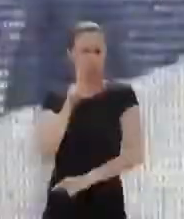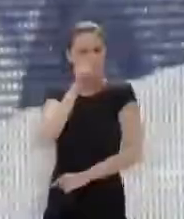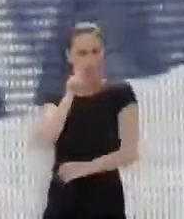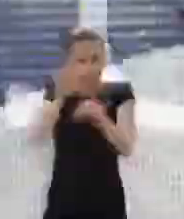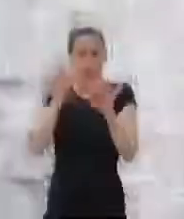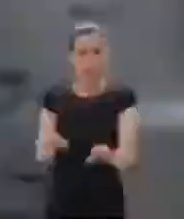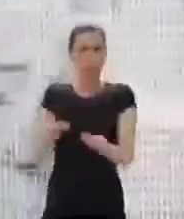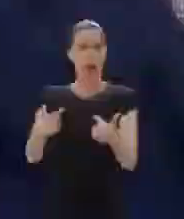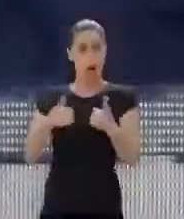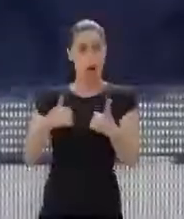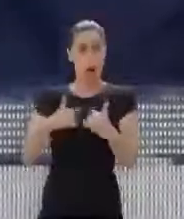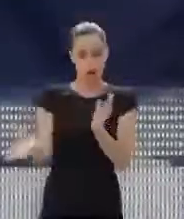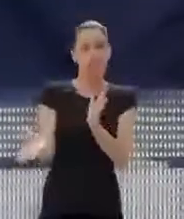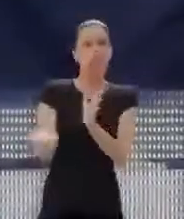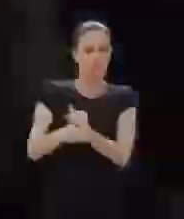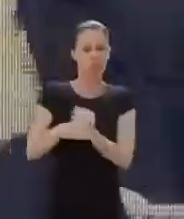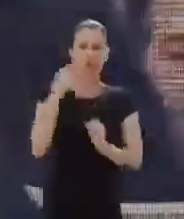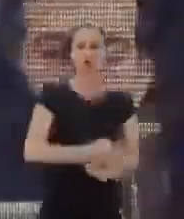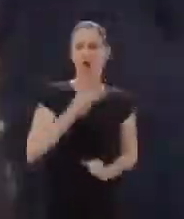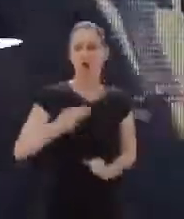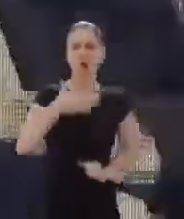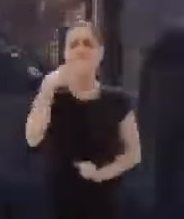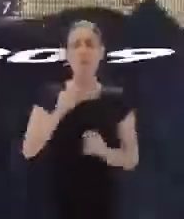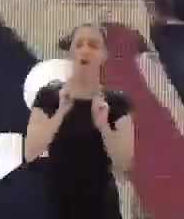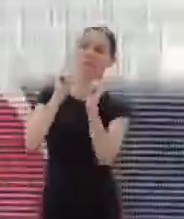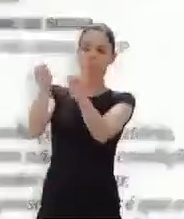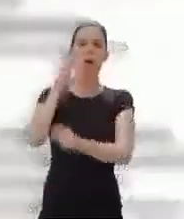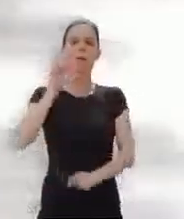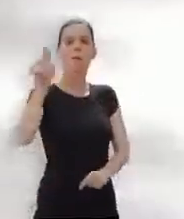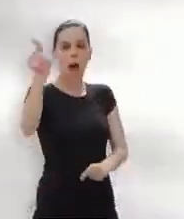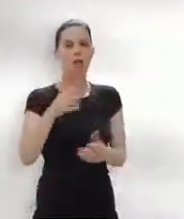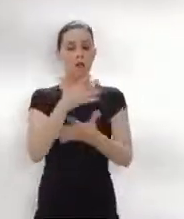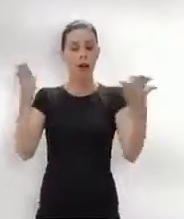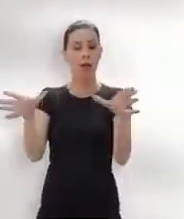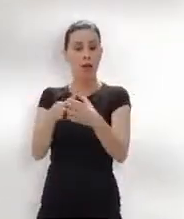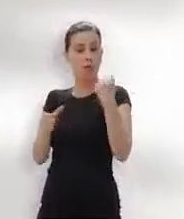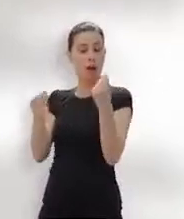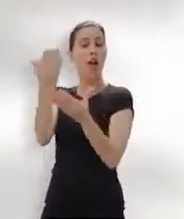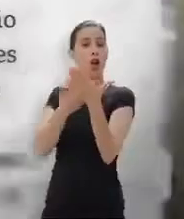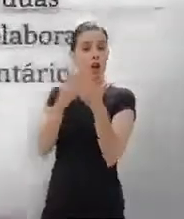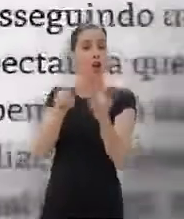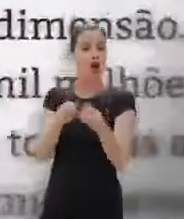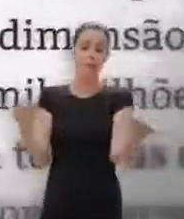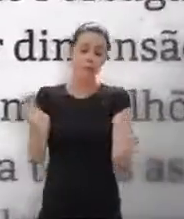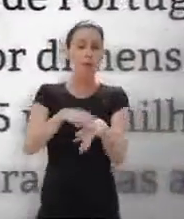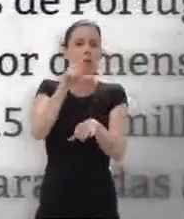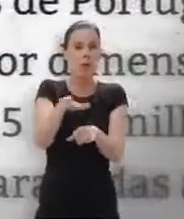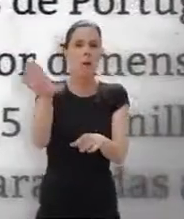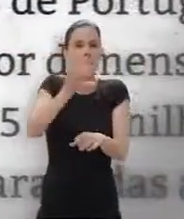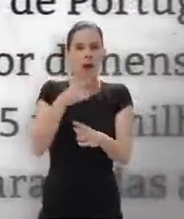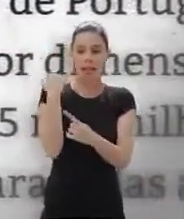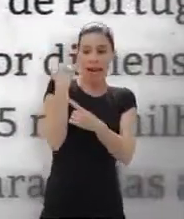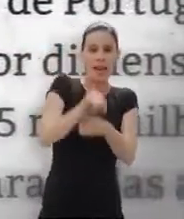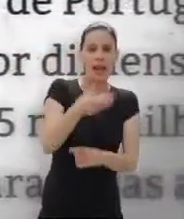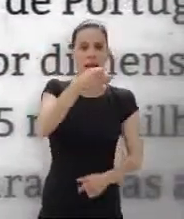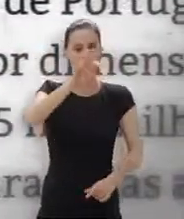e também o que nós estamos a ser Roubados todos os dias para ser entregue aos bancos e aos grandes grupos económicos É por isso